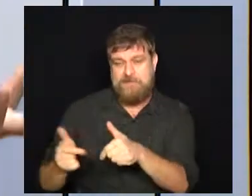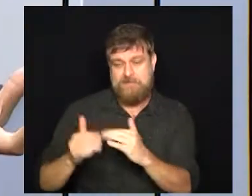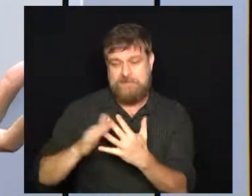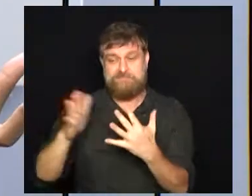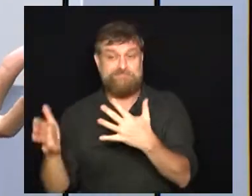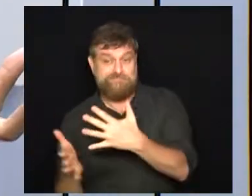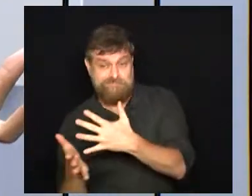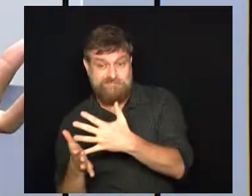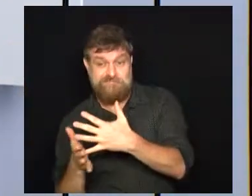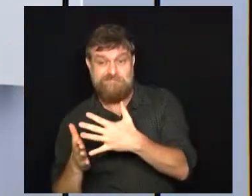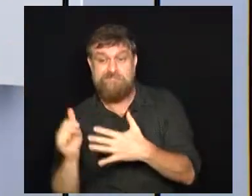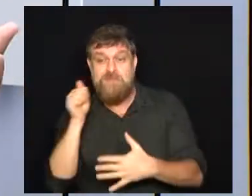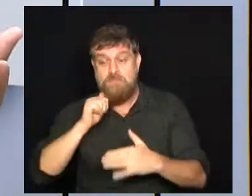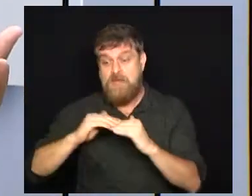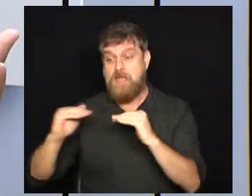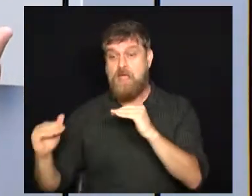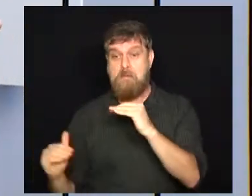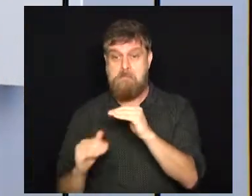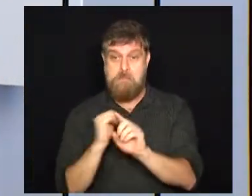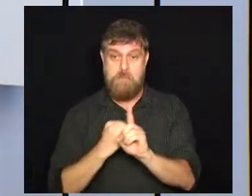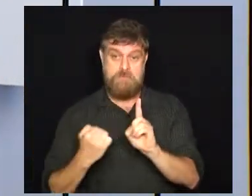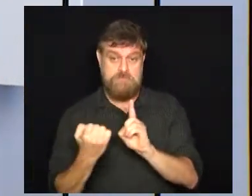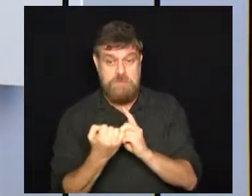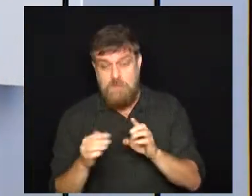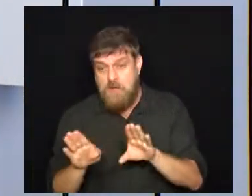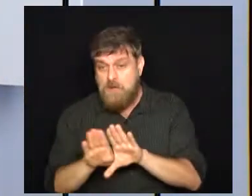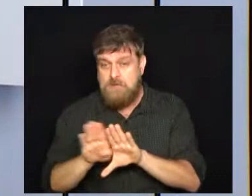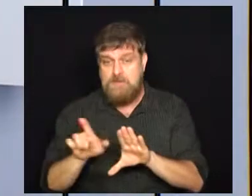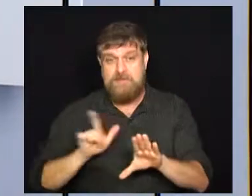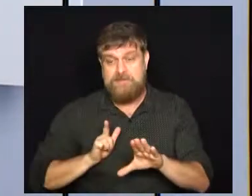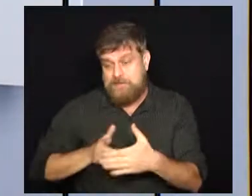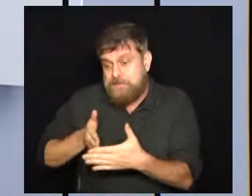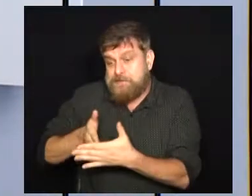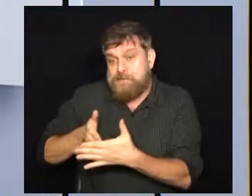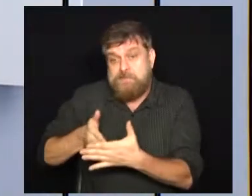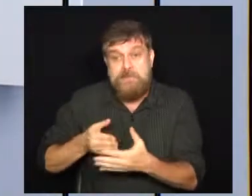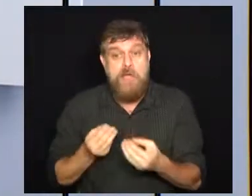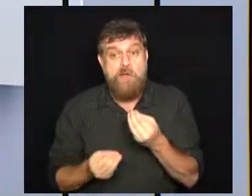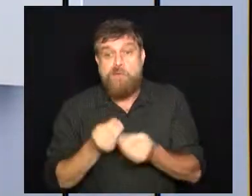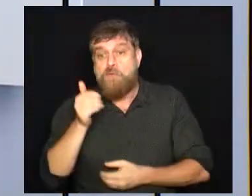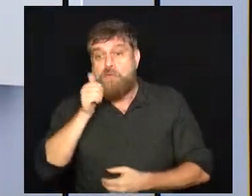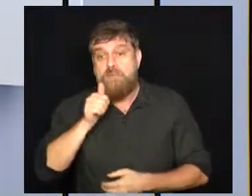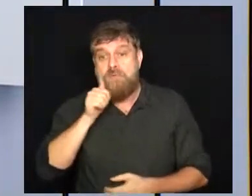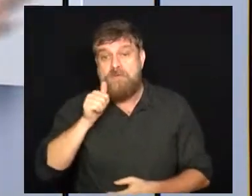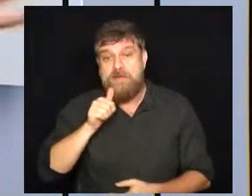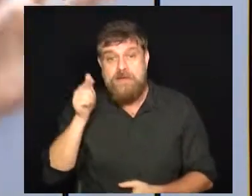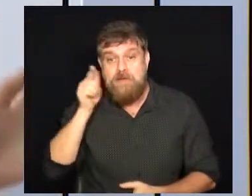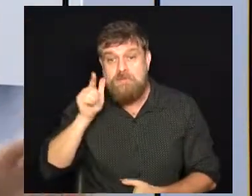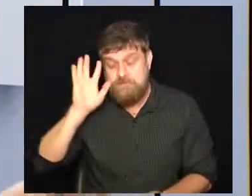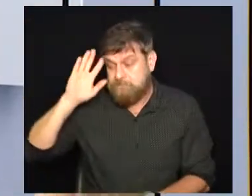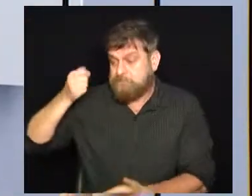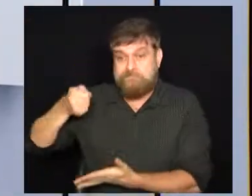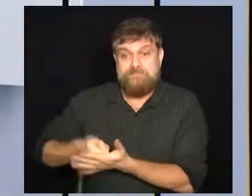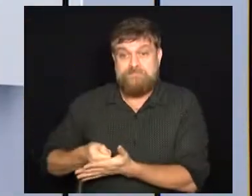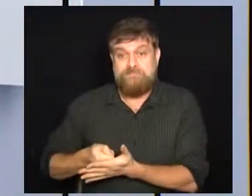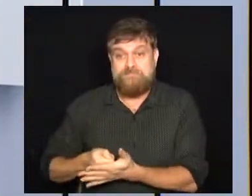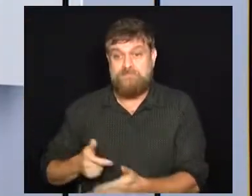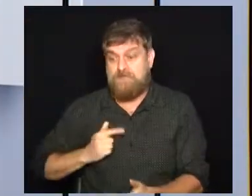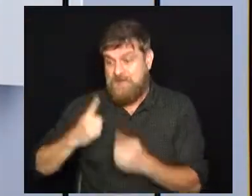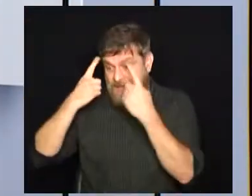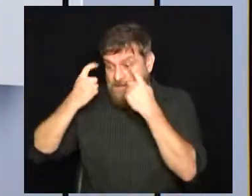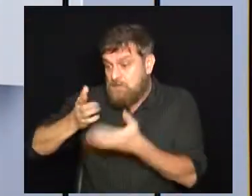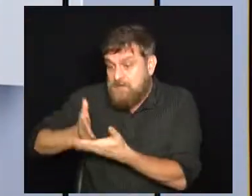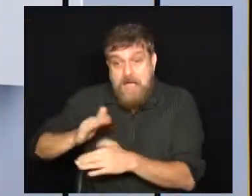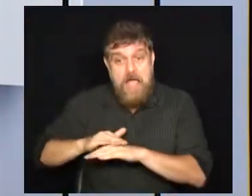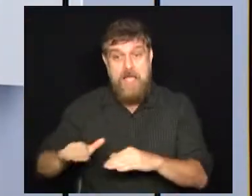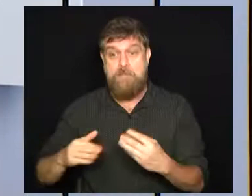muito maior e, inclusive, restringe as possibilidades de decisão de uma mulher sair de uma situação de